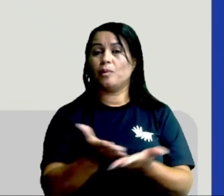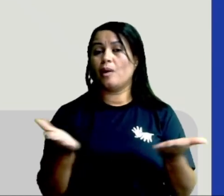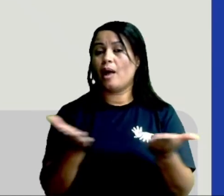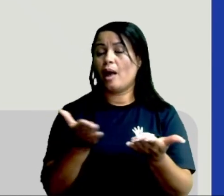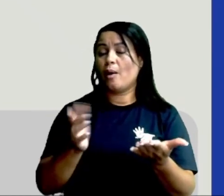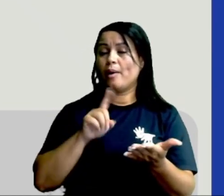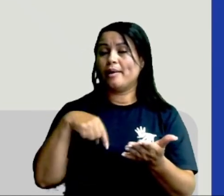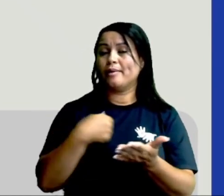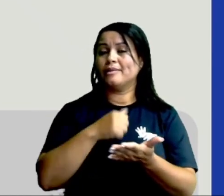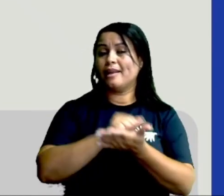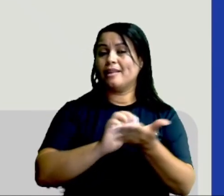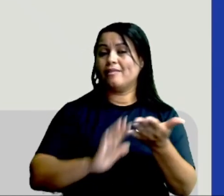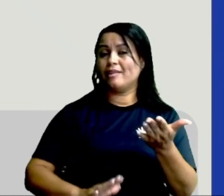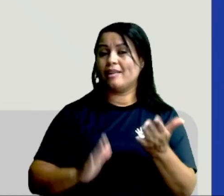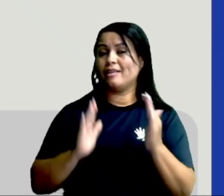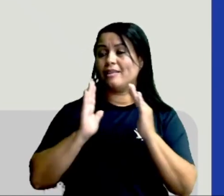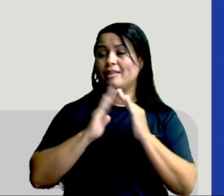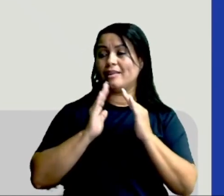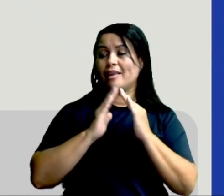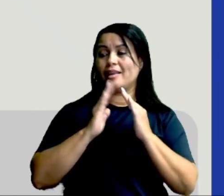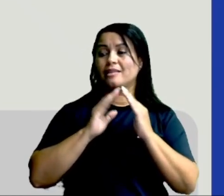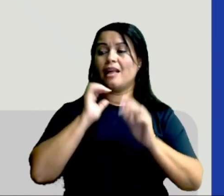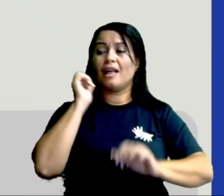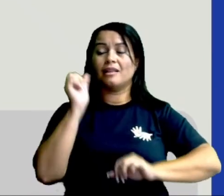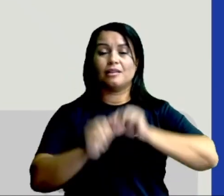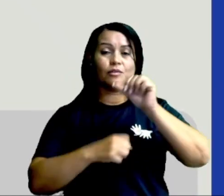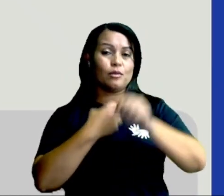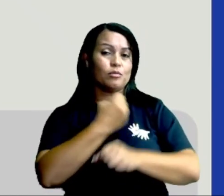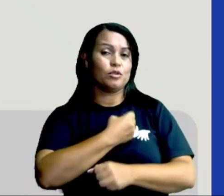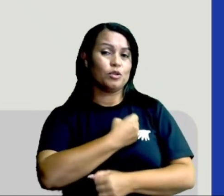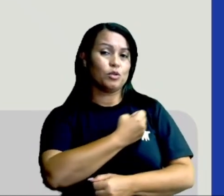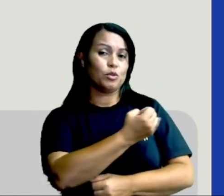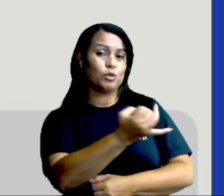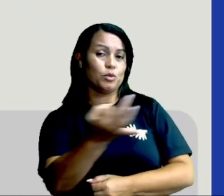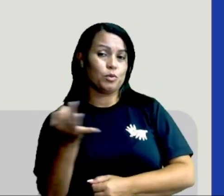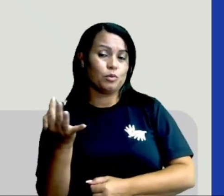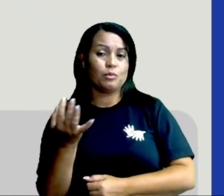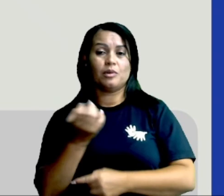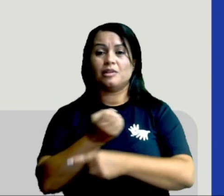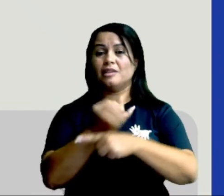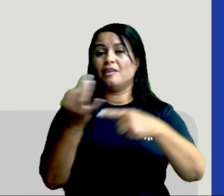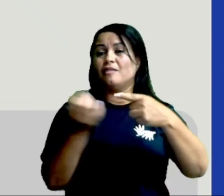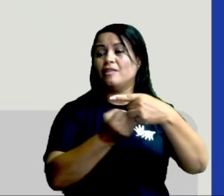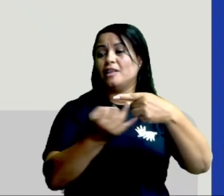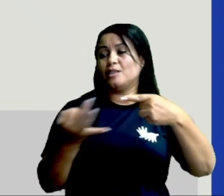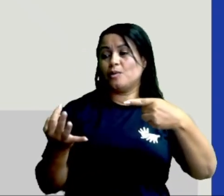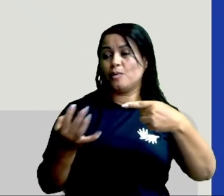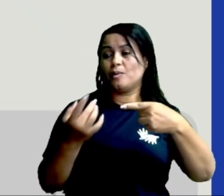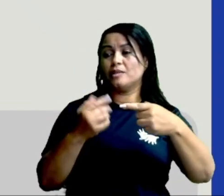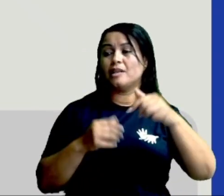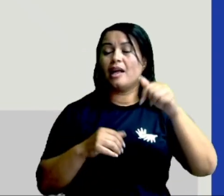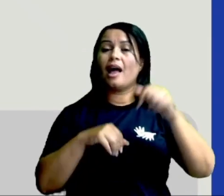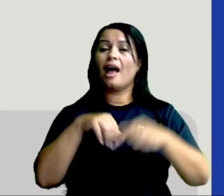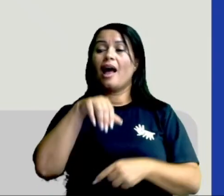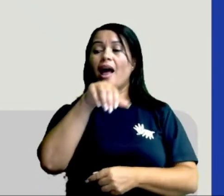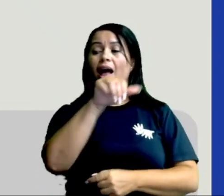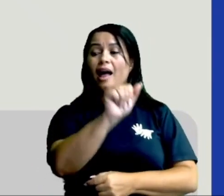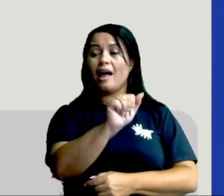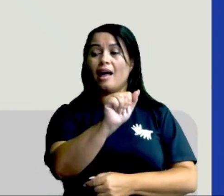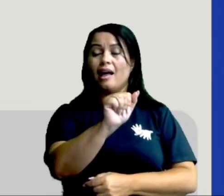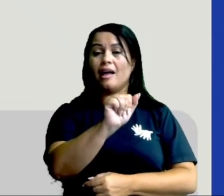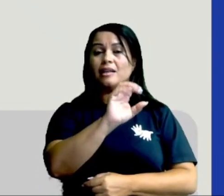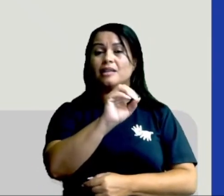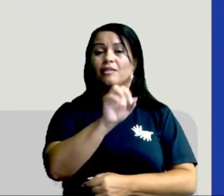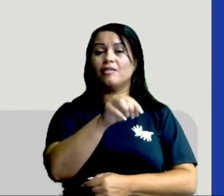Agora, nossa tarefinha de casa. Transforme os números decimais em frações decimais. Letra A,